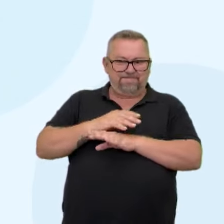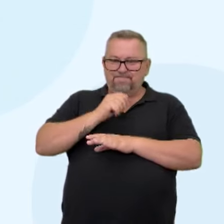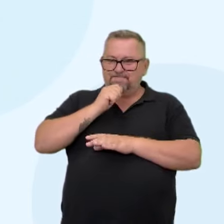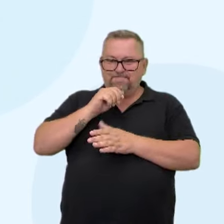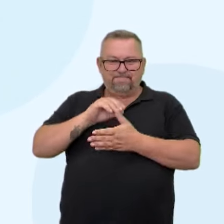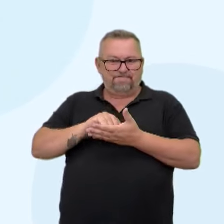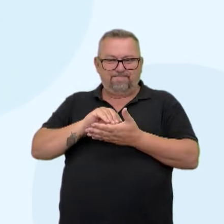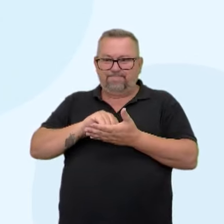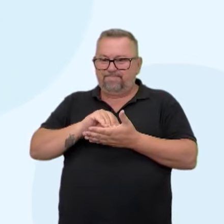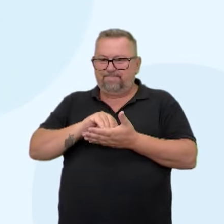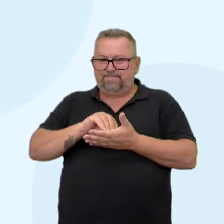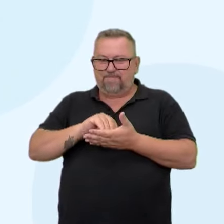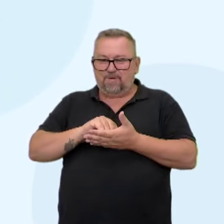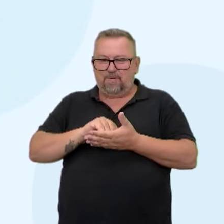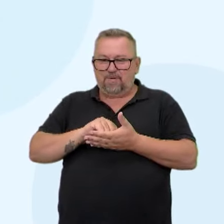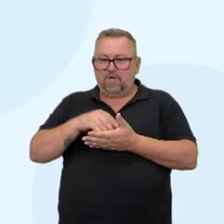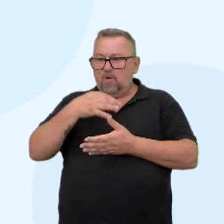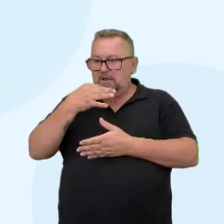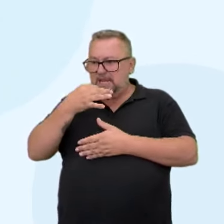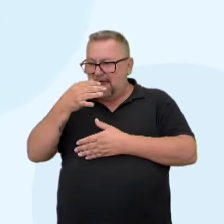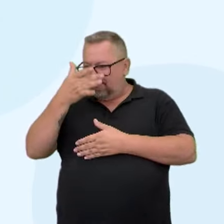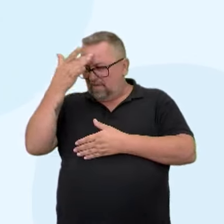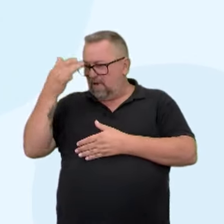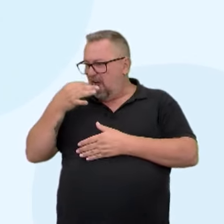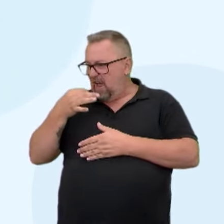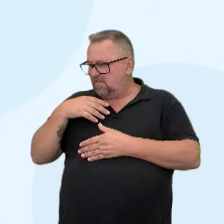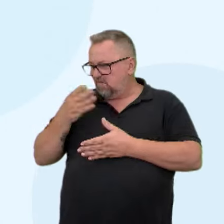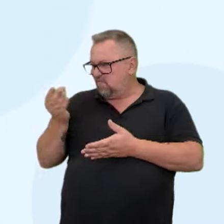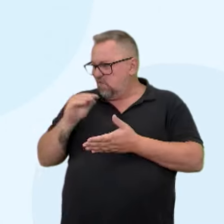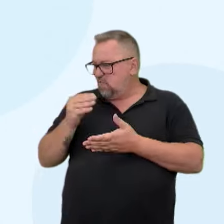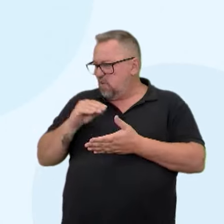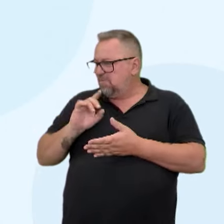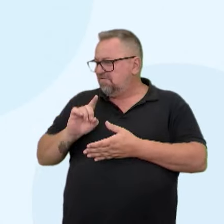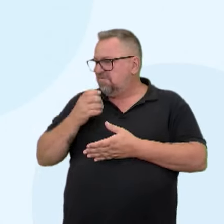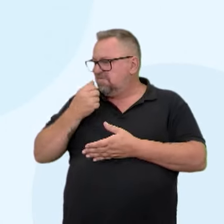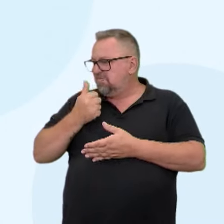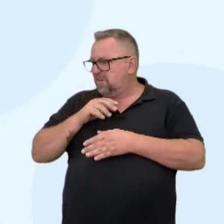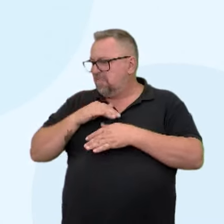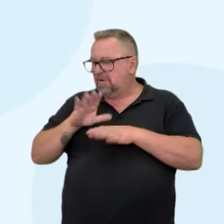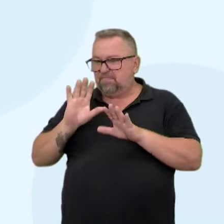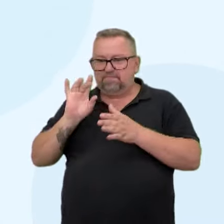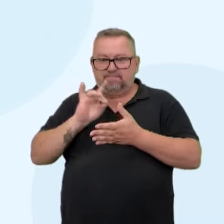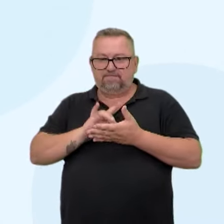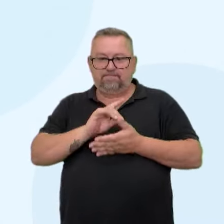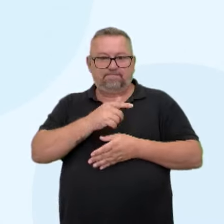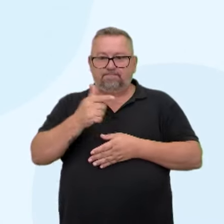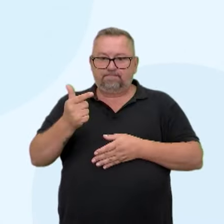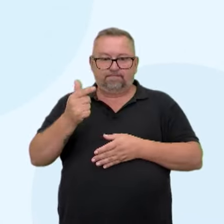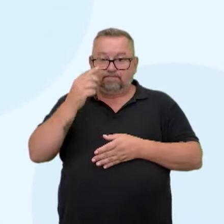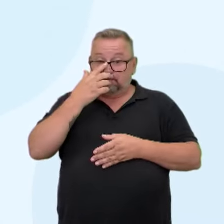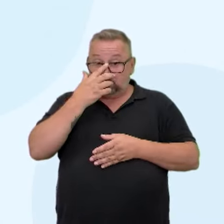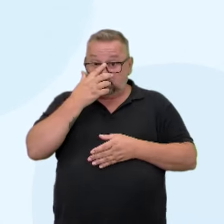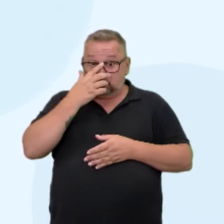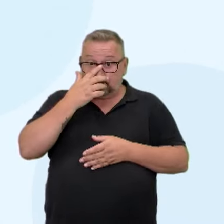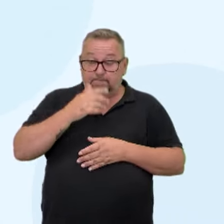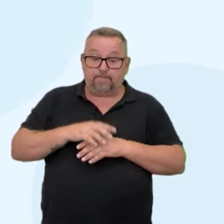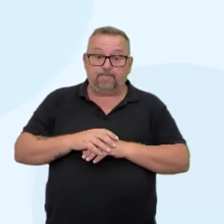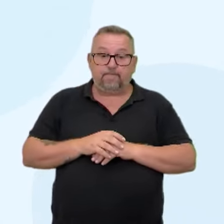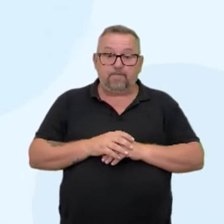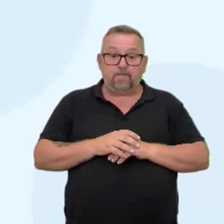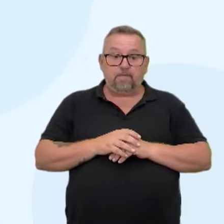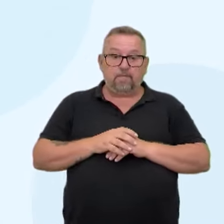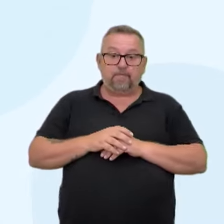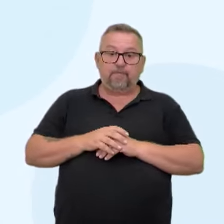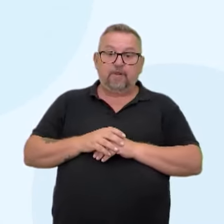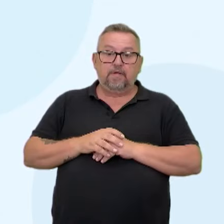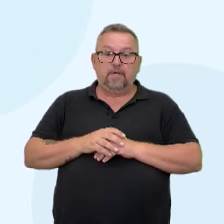ela vem aquilo que o veículo acha que é importante, ou seja, o próprio veículo decide o que a população deve saber